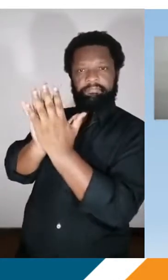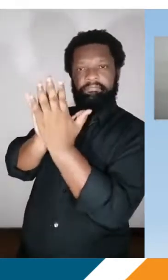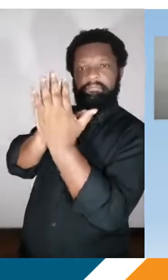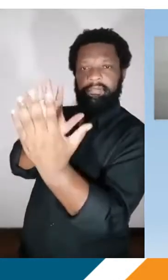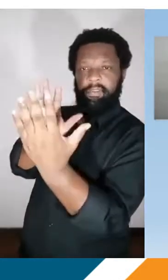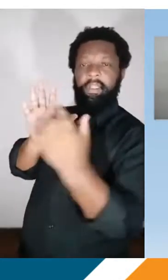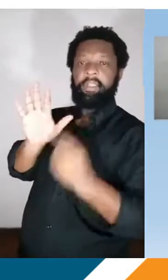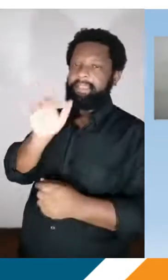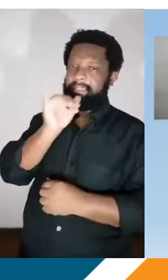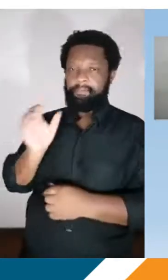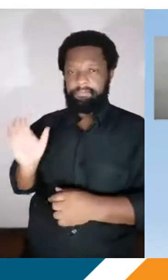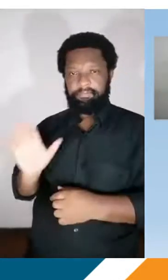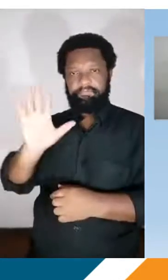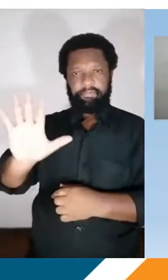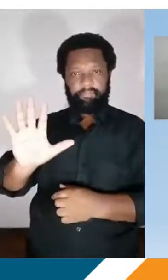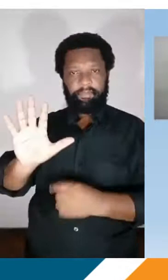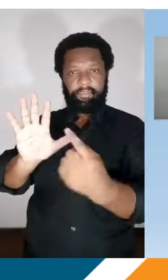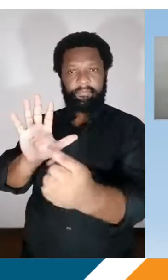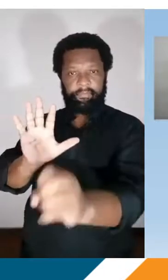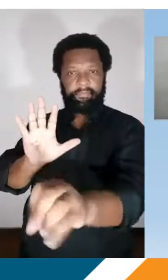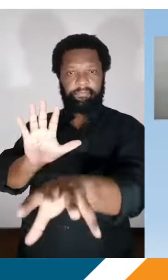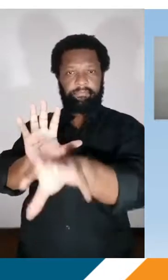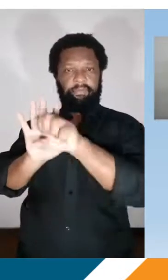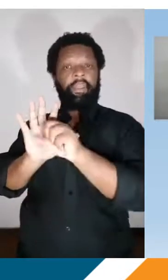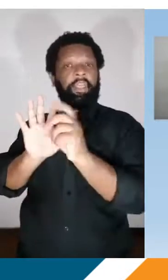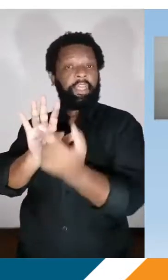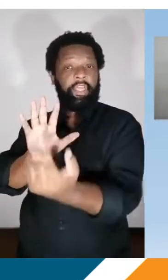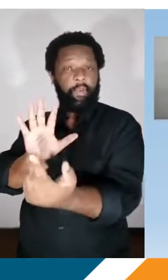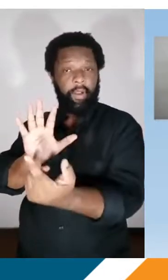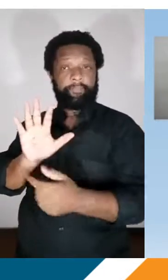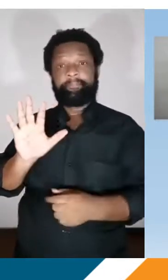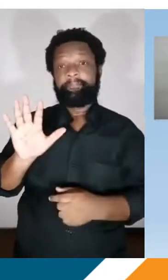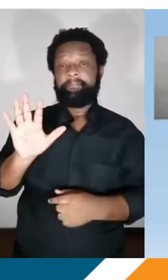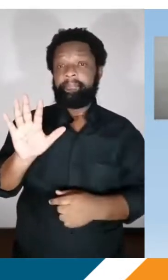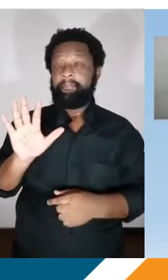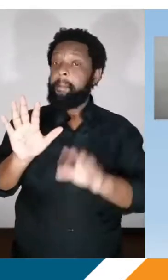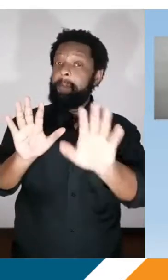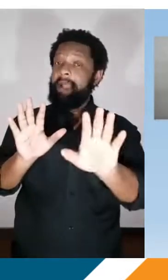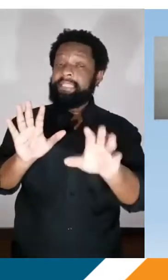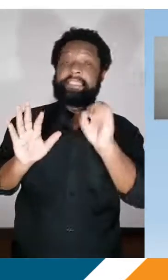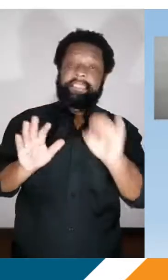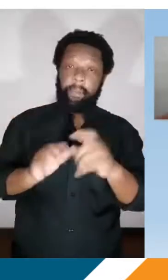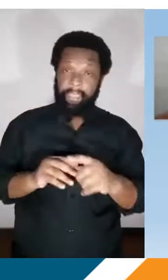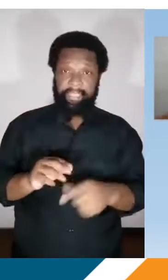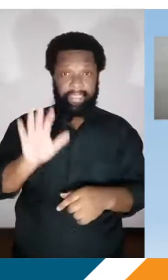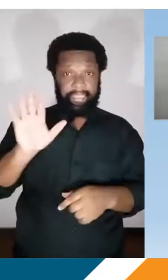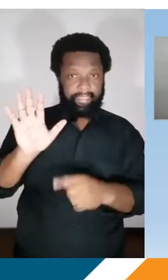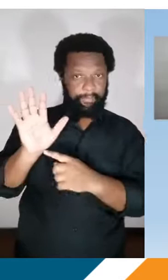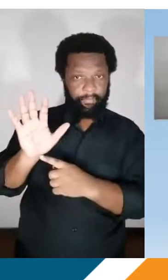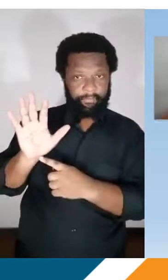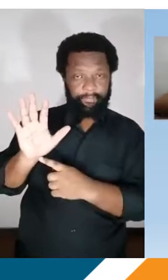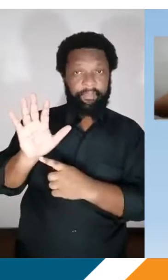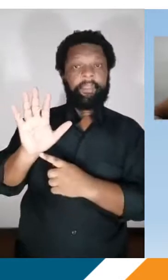imagem especular da outra. Eu tenho um objeto e aqui eu tenho a imagem especular. Ambos vão ser realmente iguais. Entretanto, se eu pegar